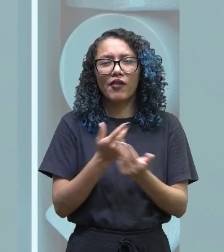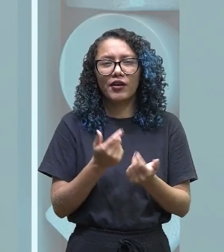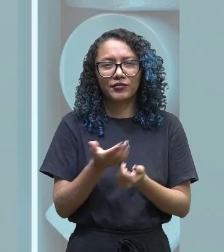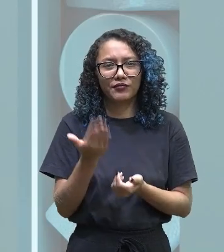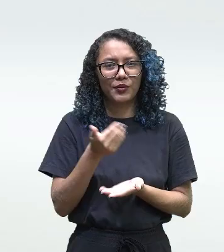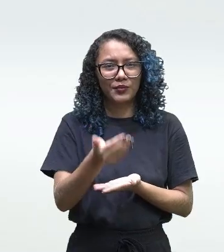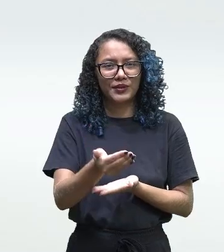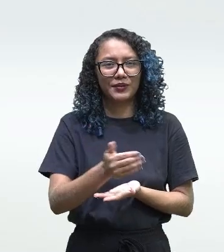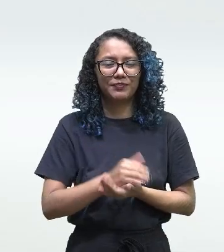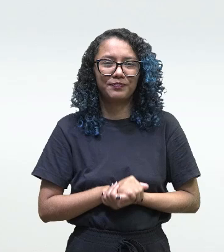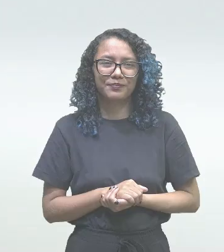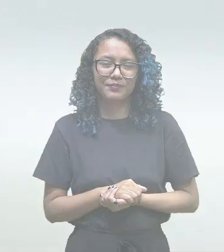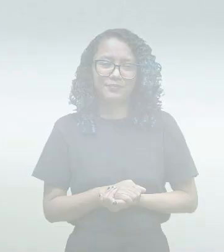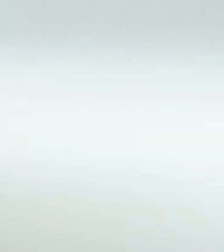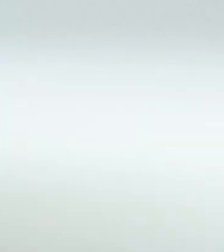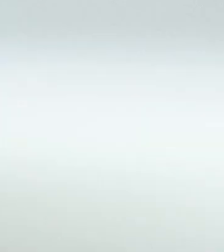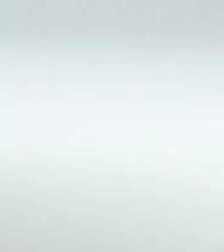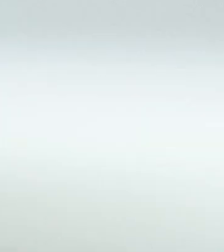a aprender.